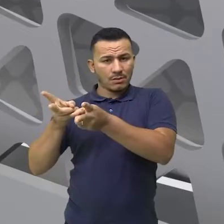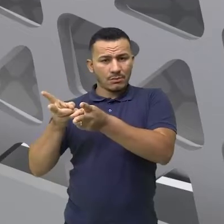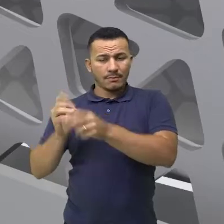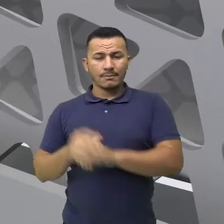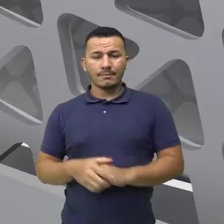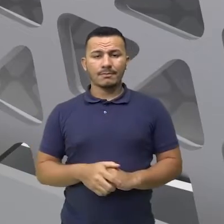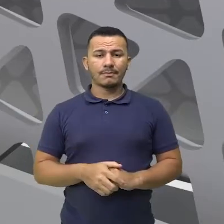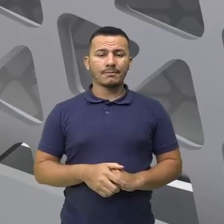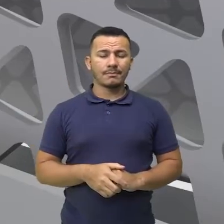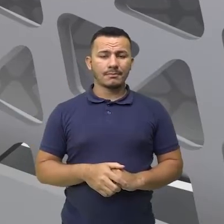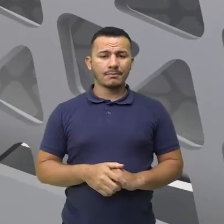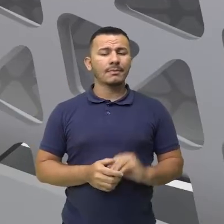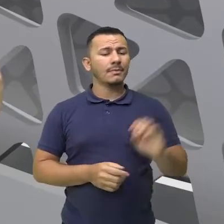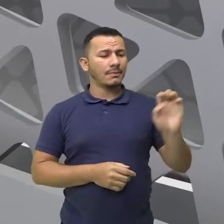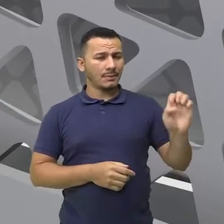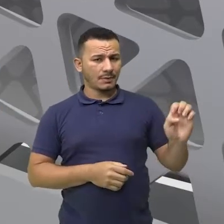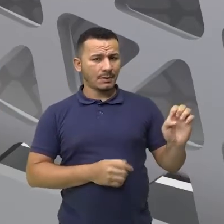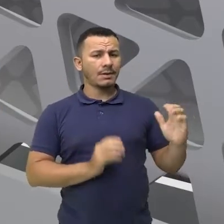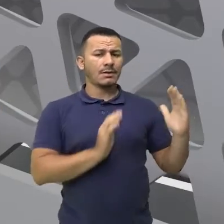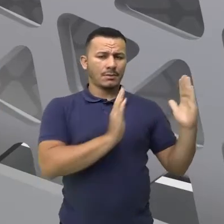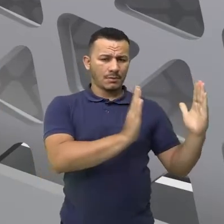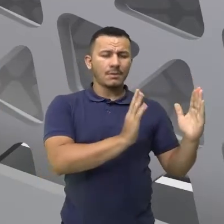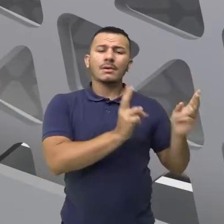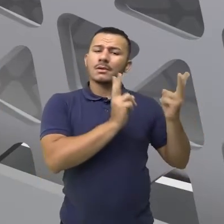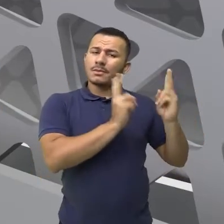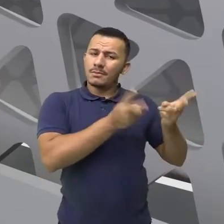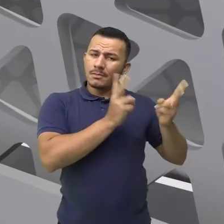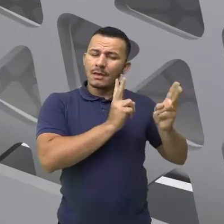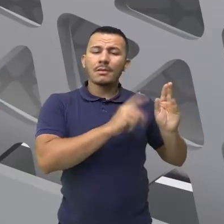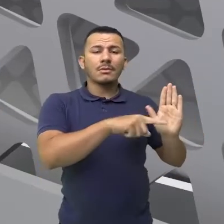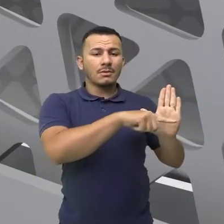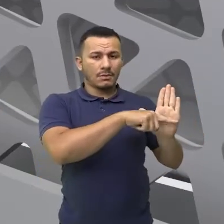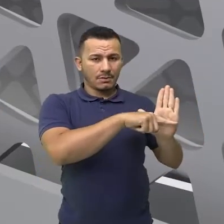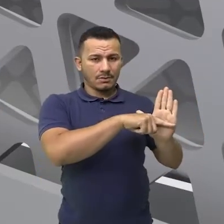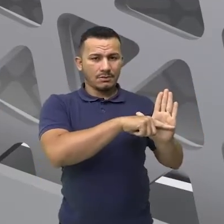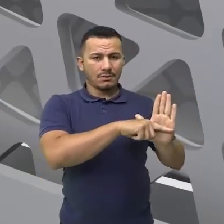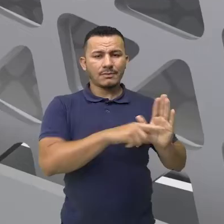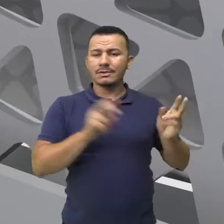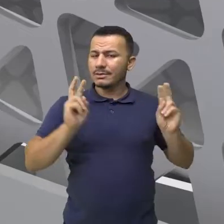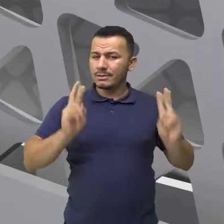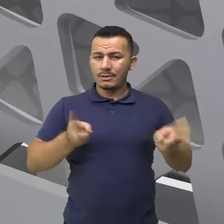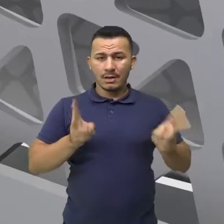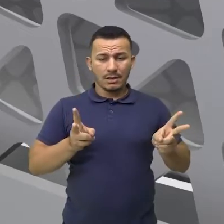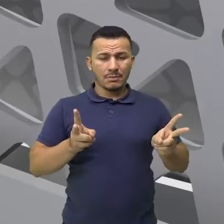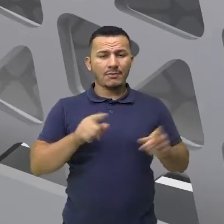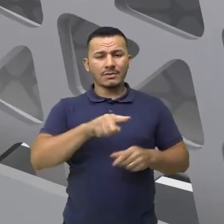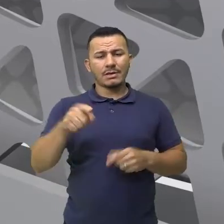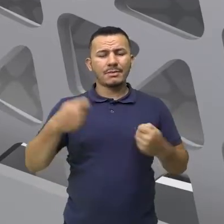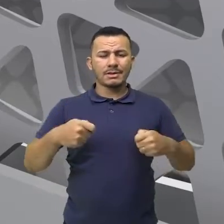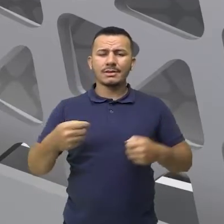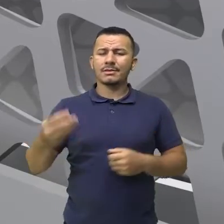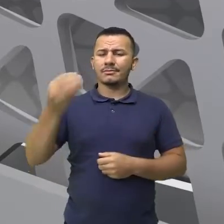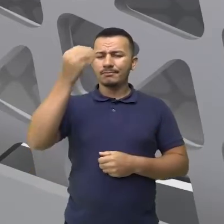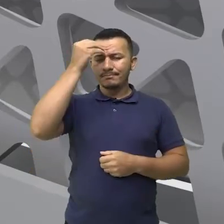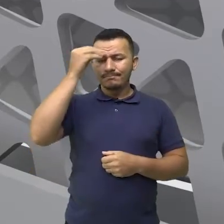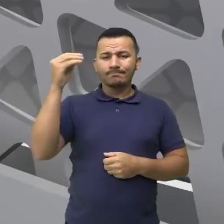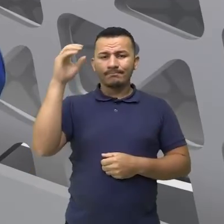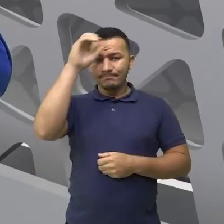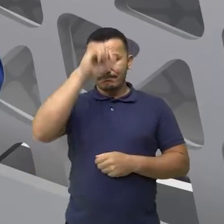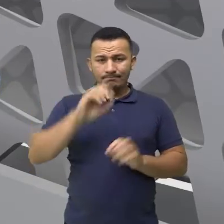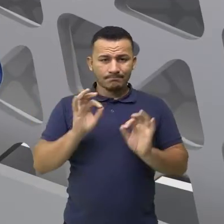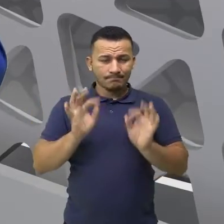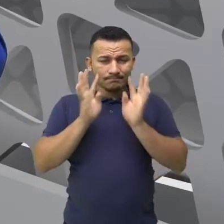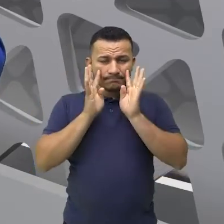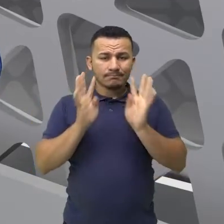positivos. E, na esquerda, os números negativos. Isso você deve ficar bem